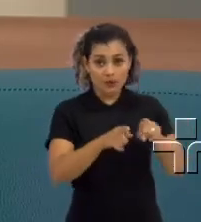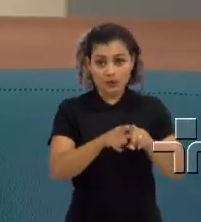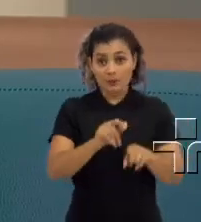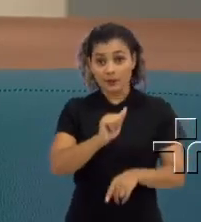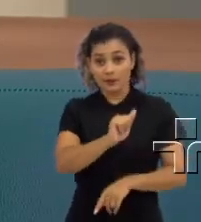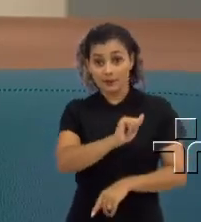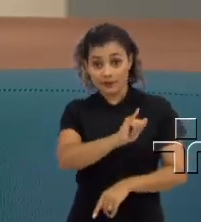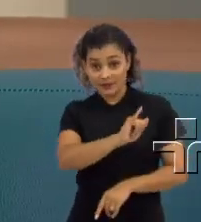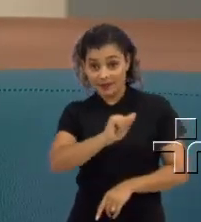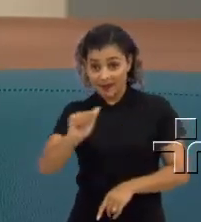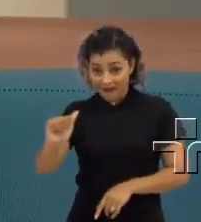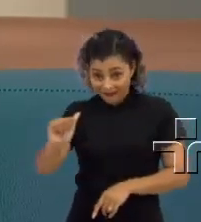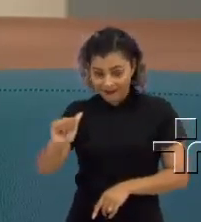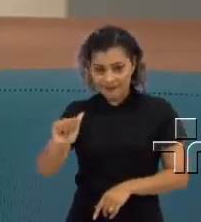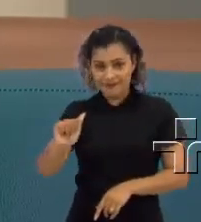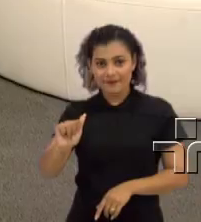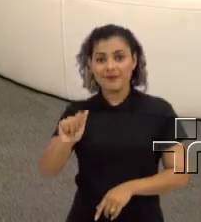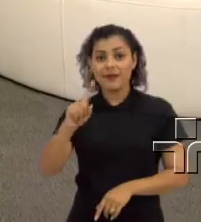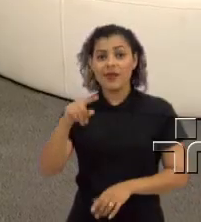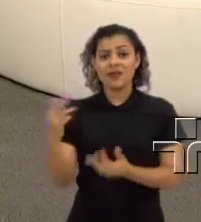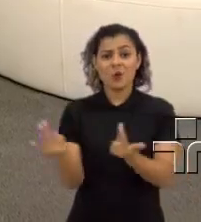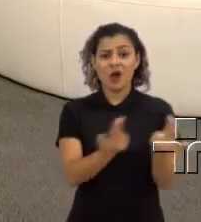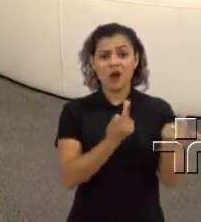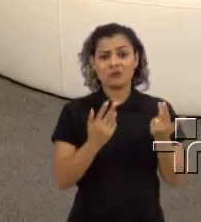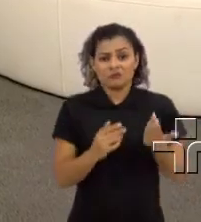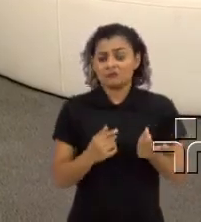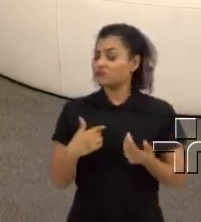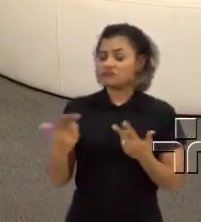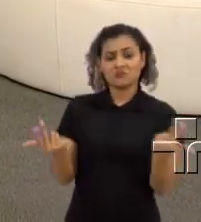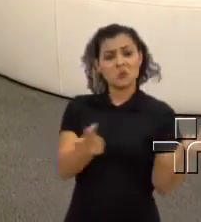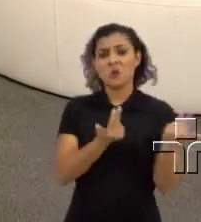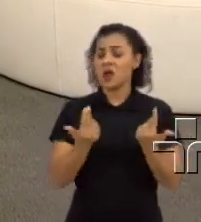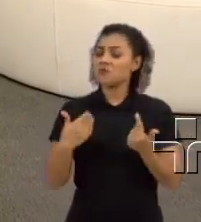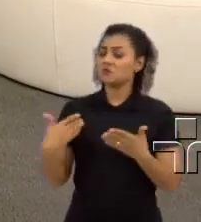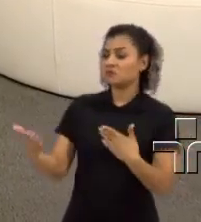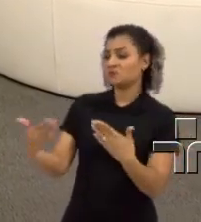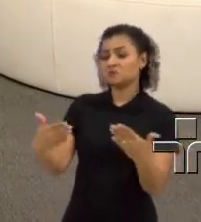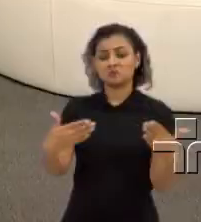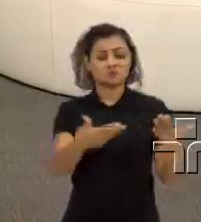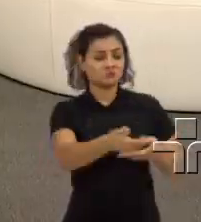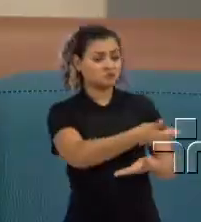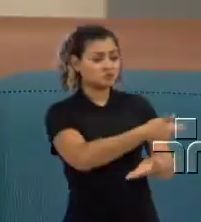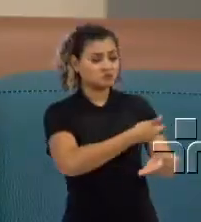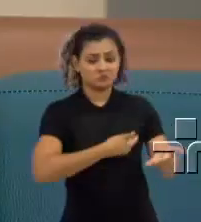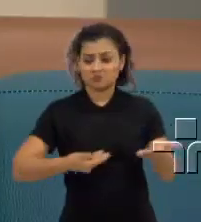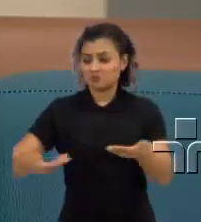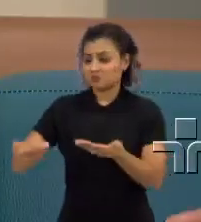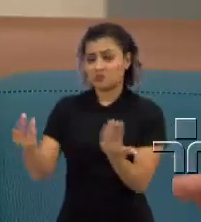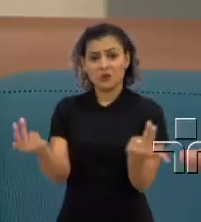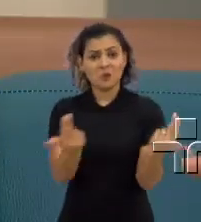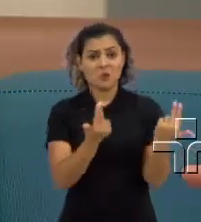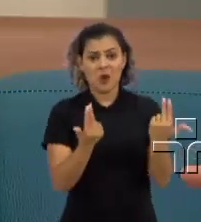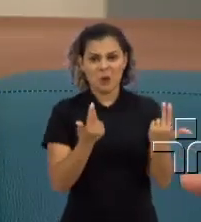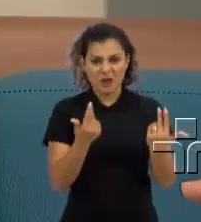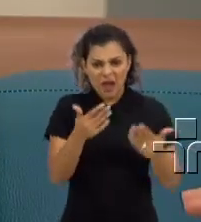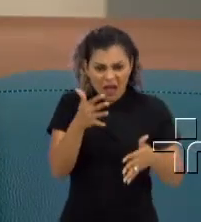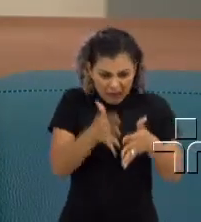inteligência artificial é uma coisa só, né? Ela passa de uma coisa para outra sem esses